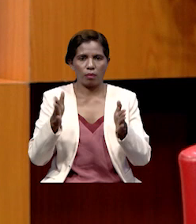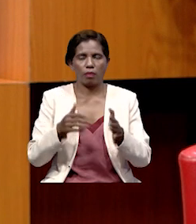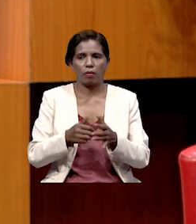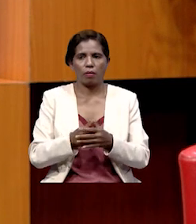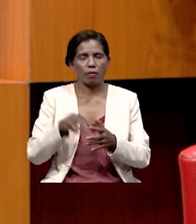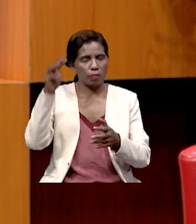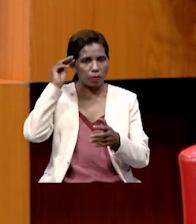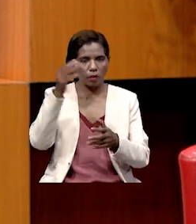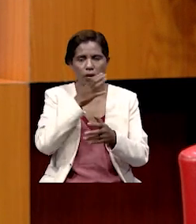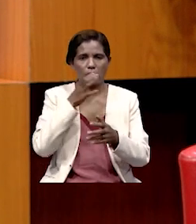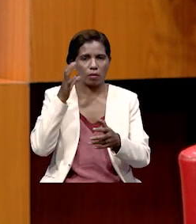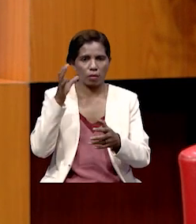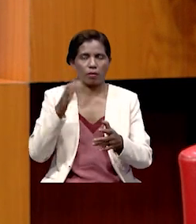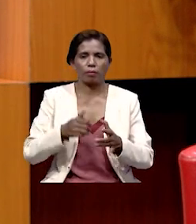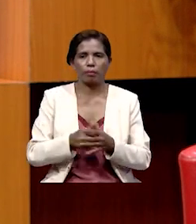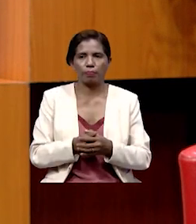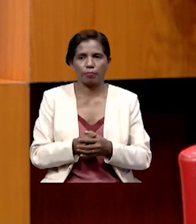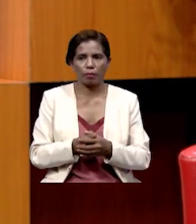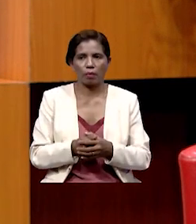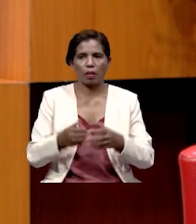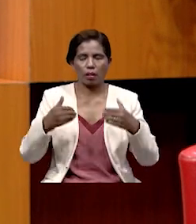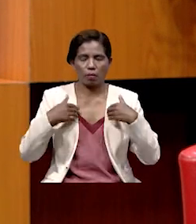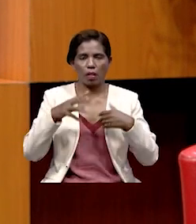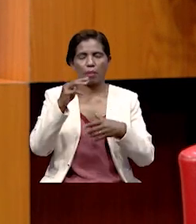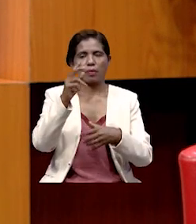I ministerio de agricultura i hemos MTCA.